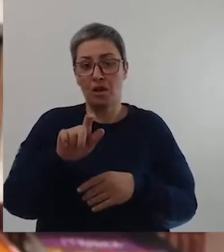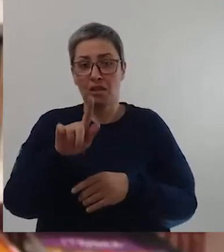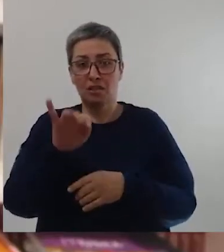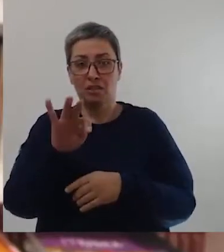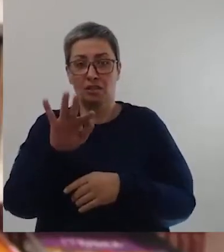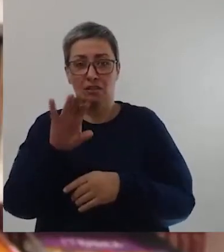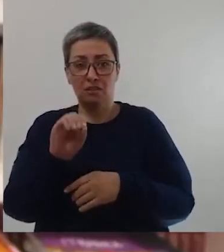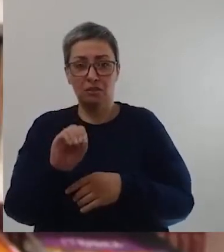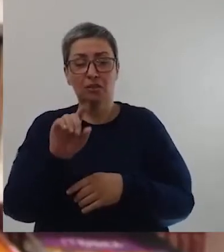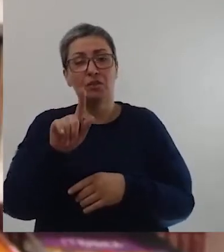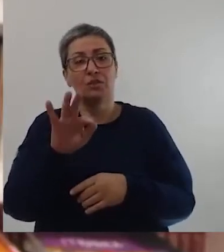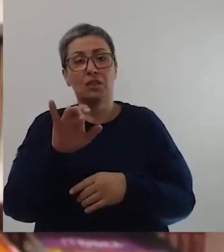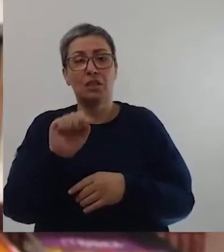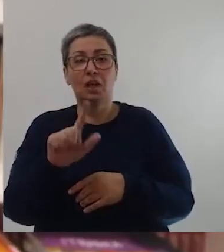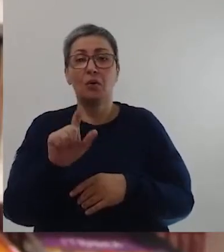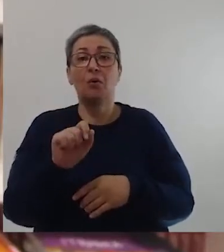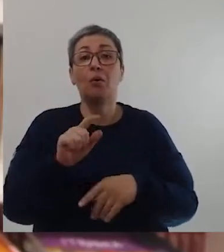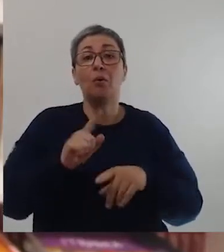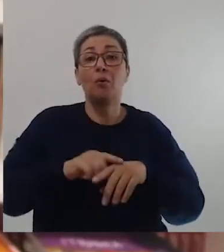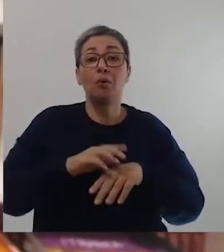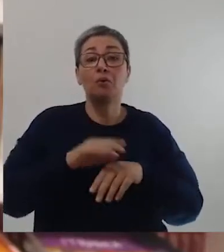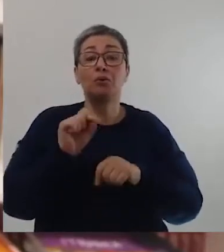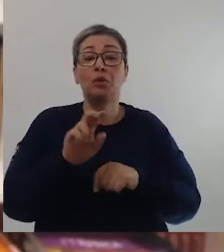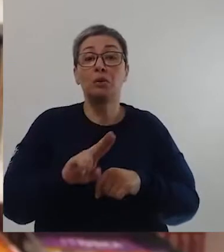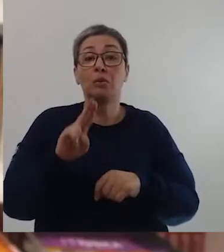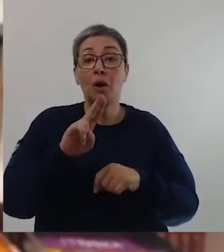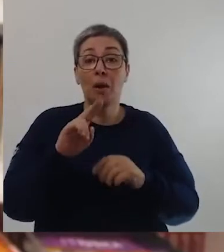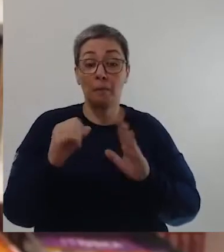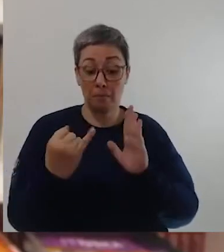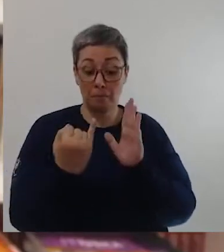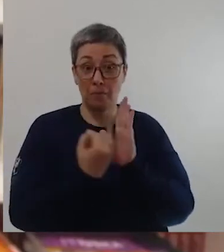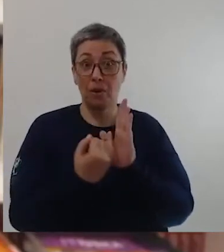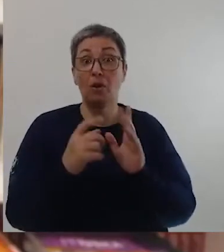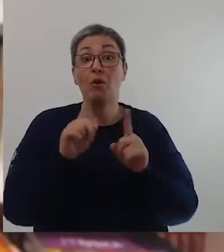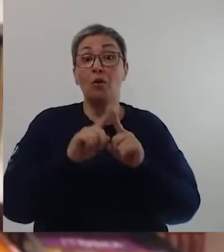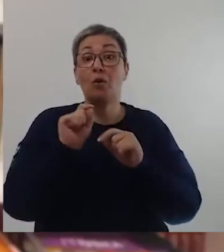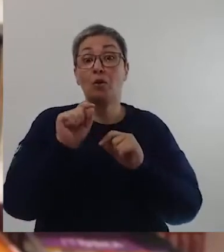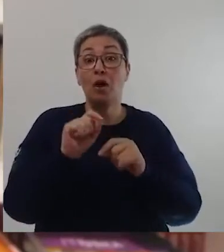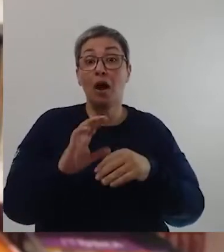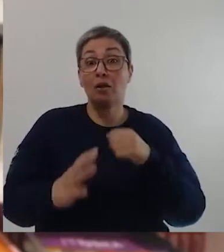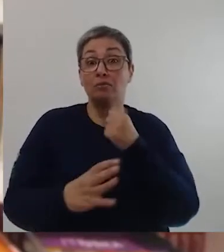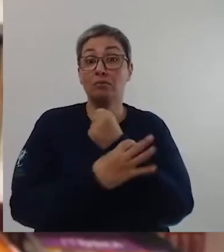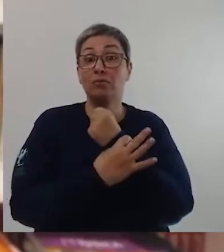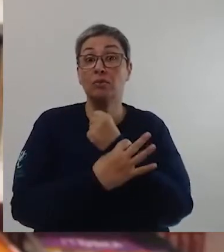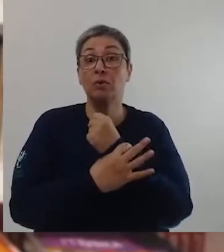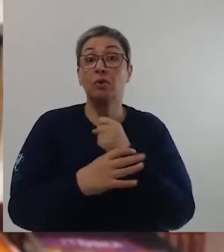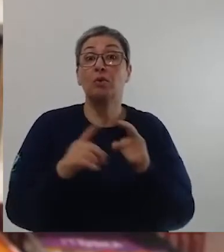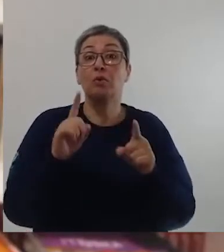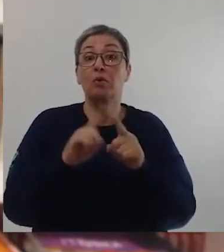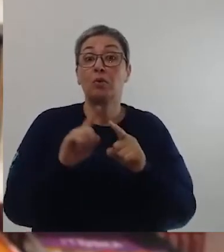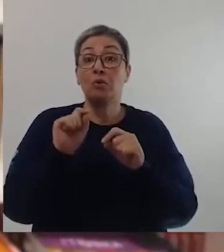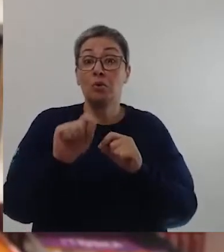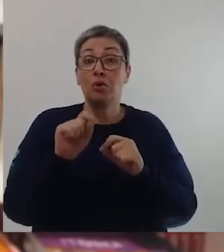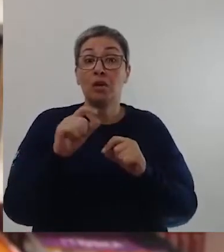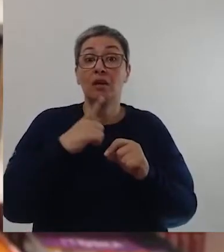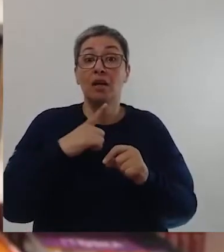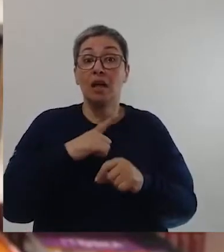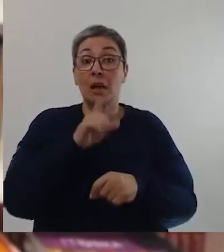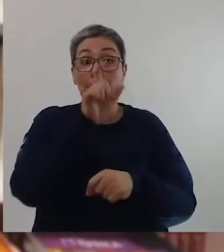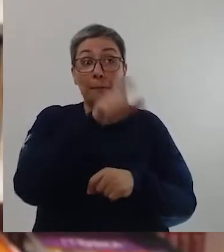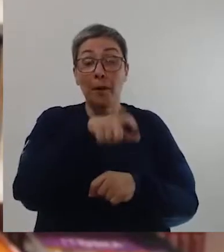registro geral eles servem para identificar a pessoa garantindo a ela